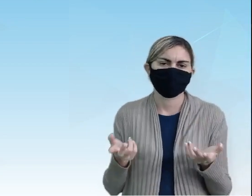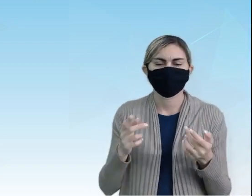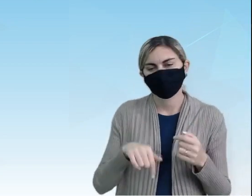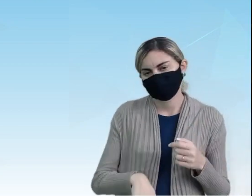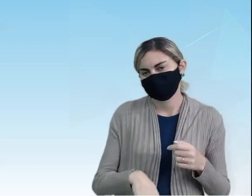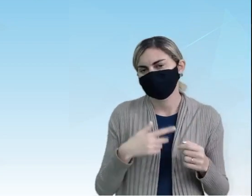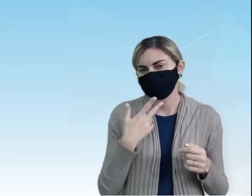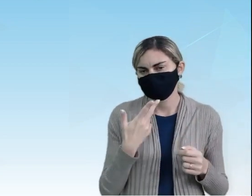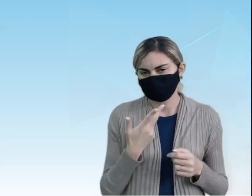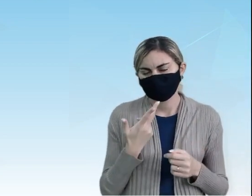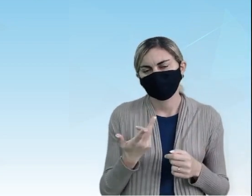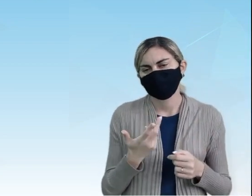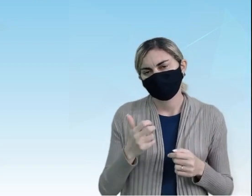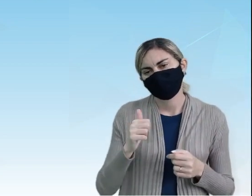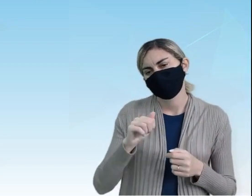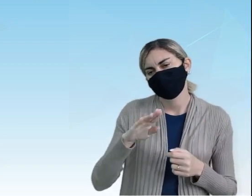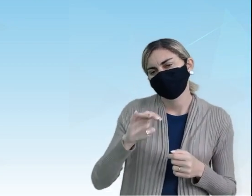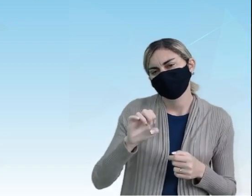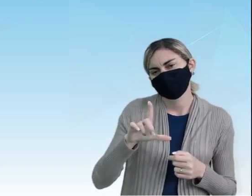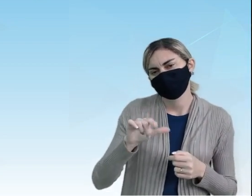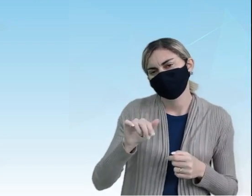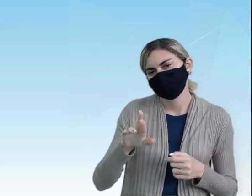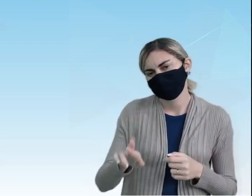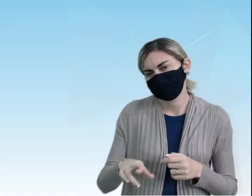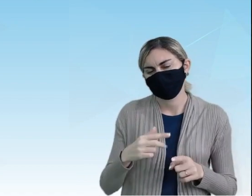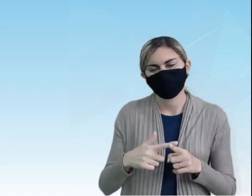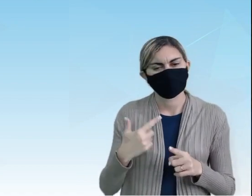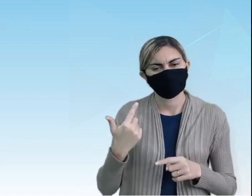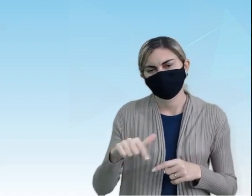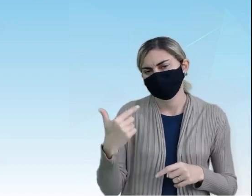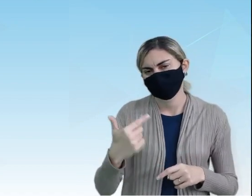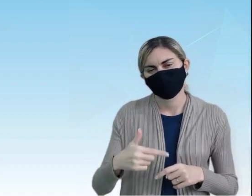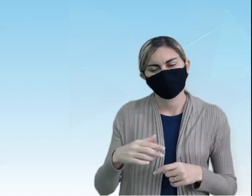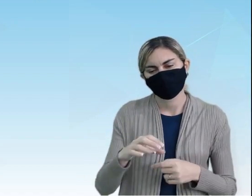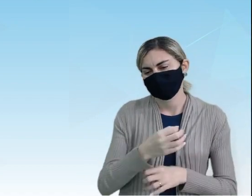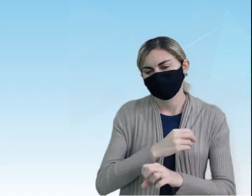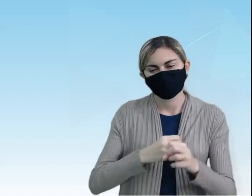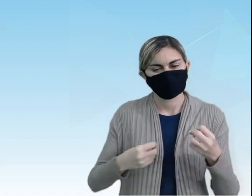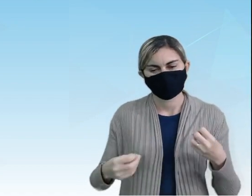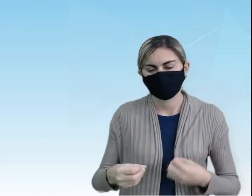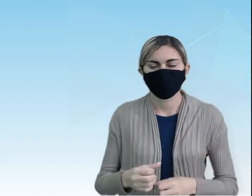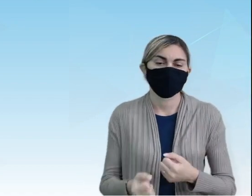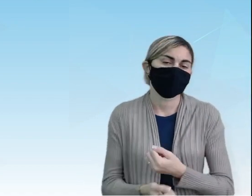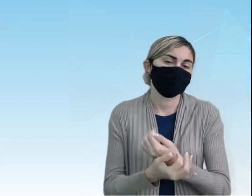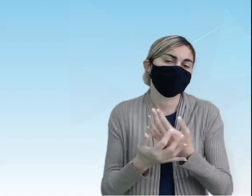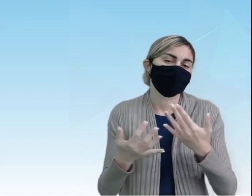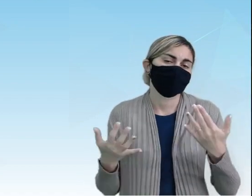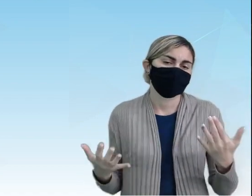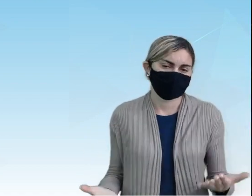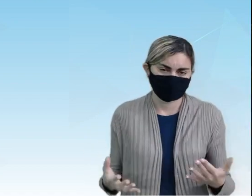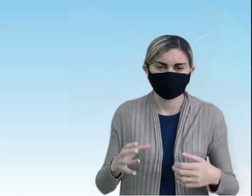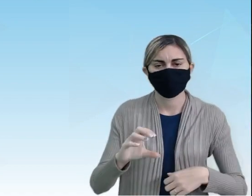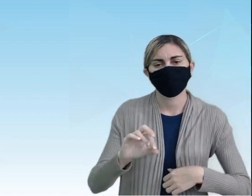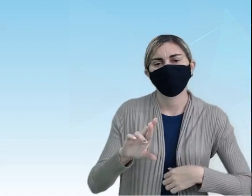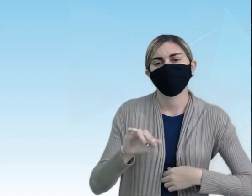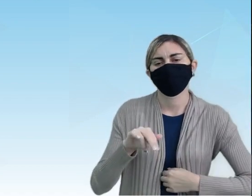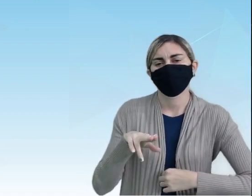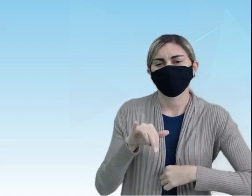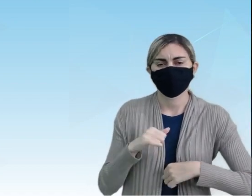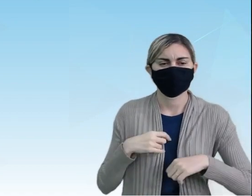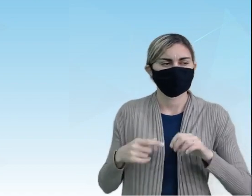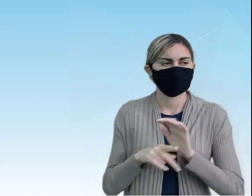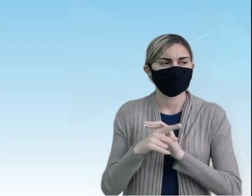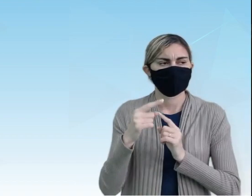de acelular, porque eles não possuem célula. E quando um organismo ele é formado por